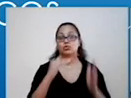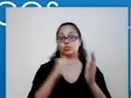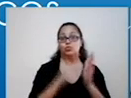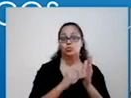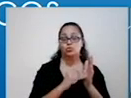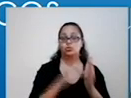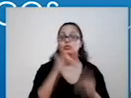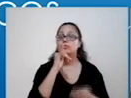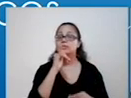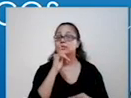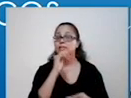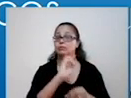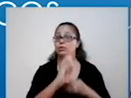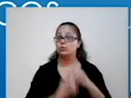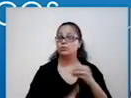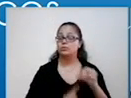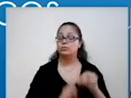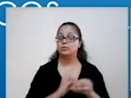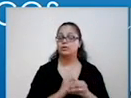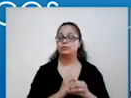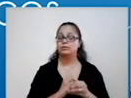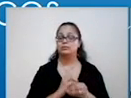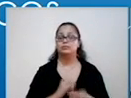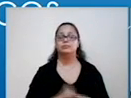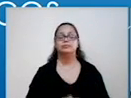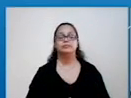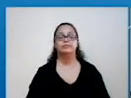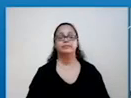dos átomos isoeletrônicos.